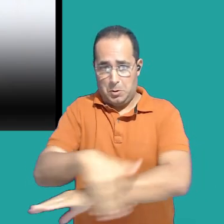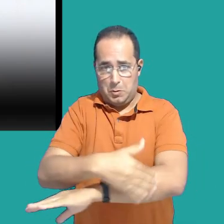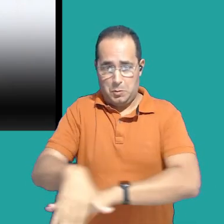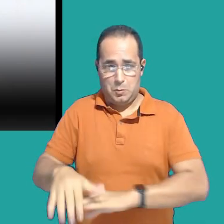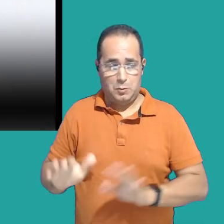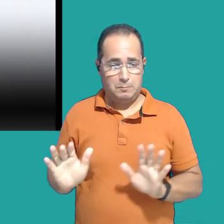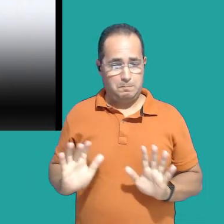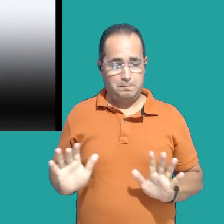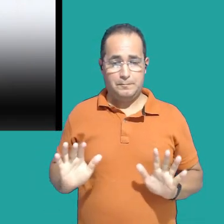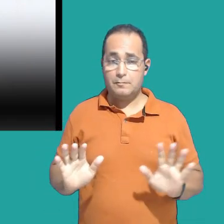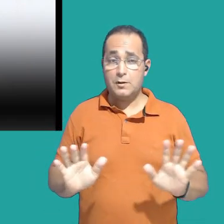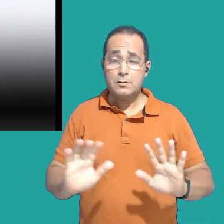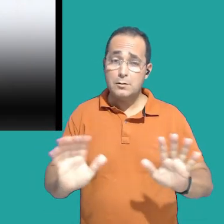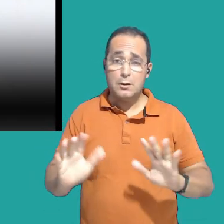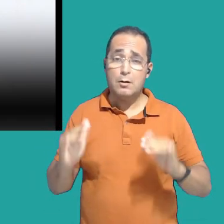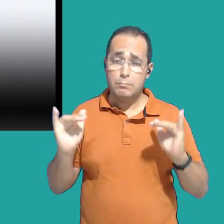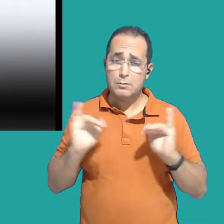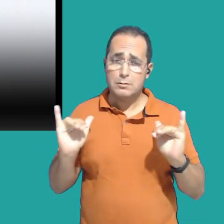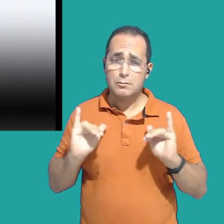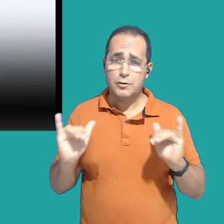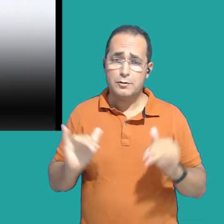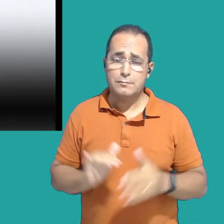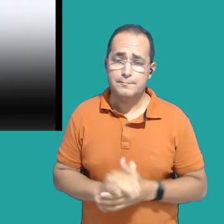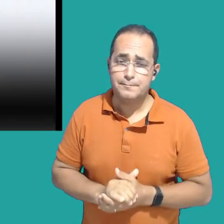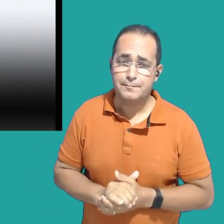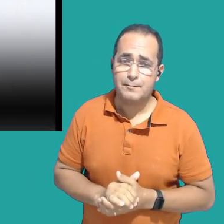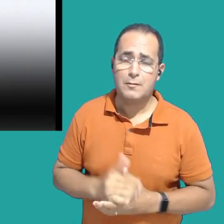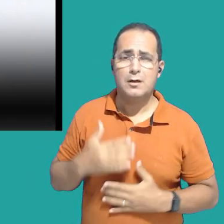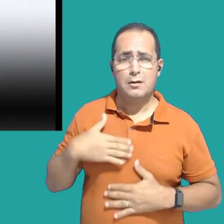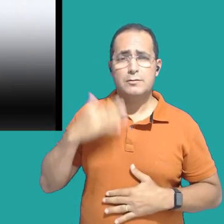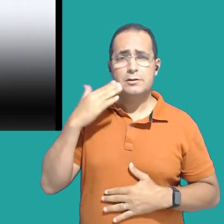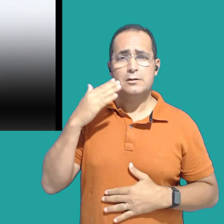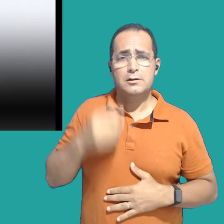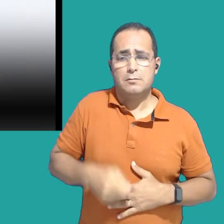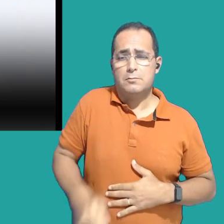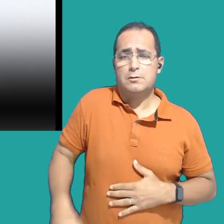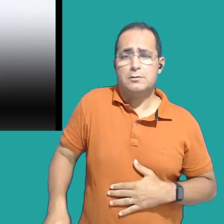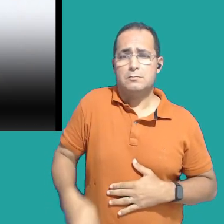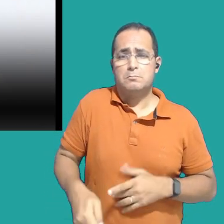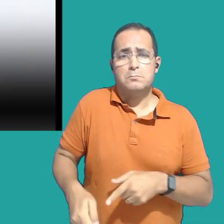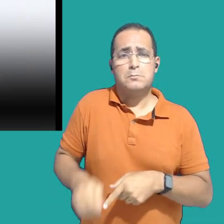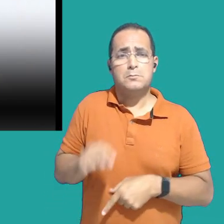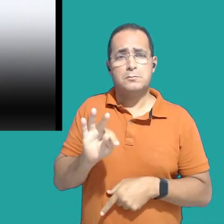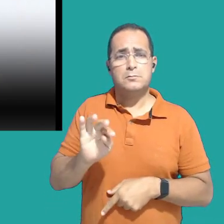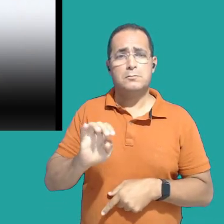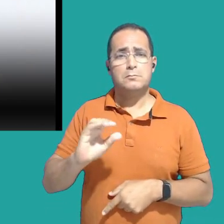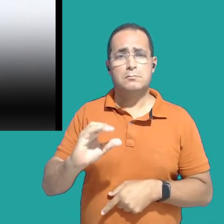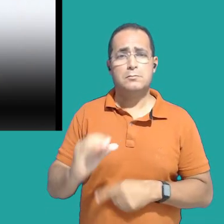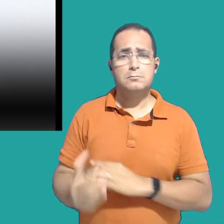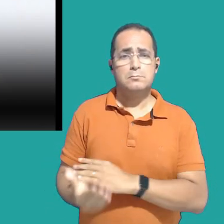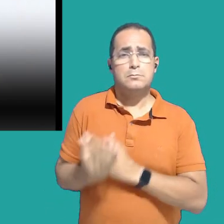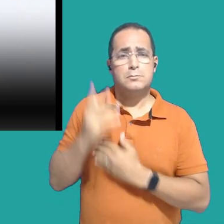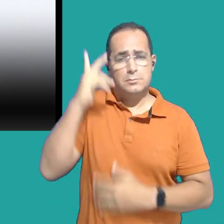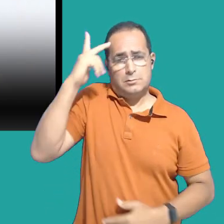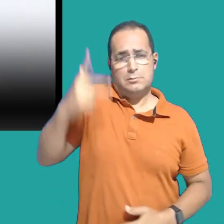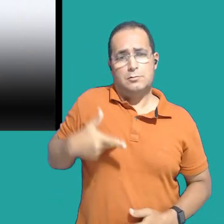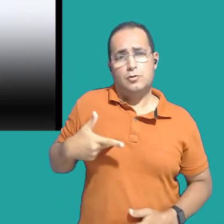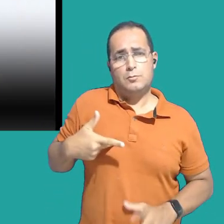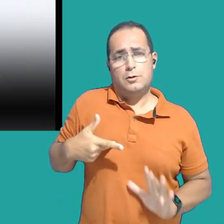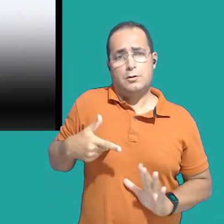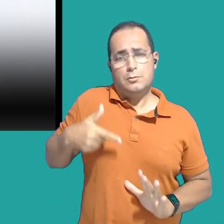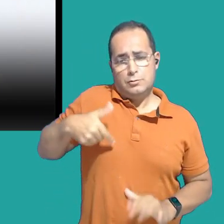vou para a rua porque senão. Não, foi tranquilo. Eu entendi a bengala como uma tecnologia que me